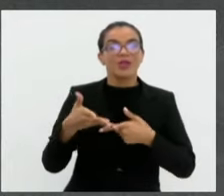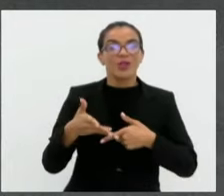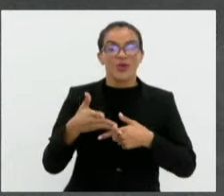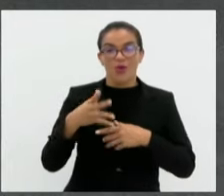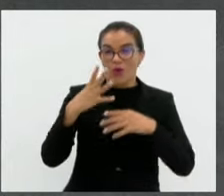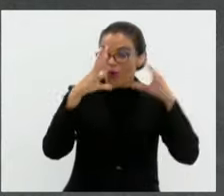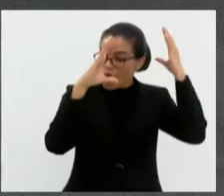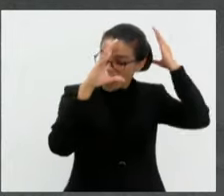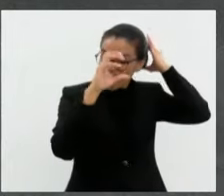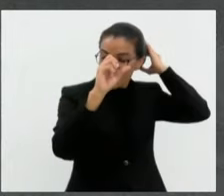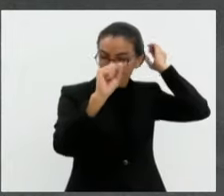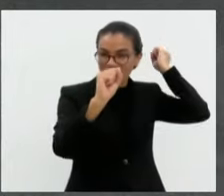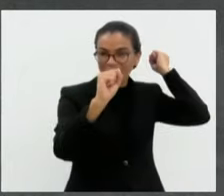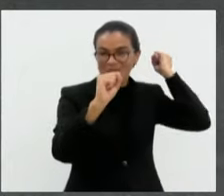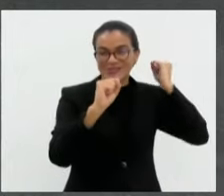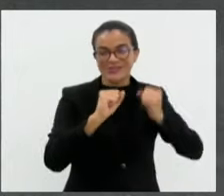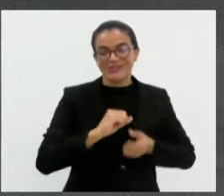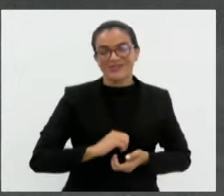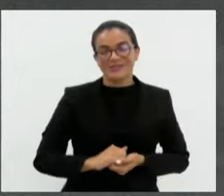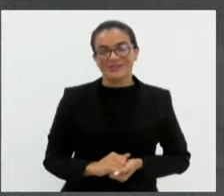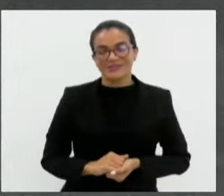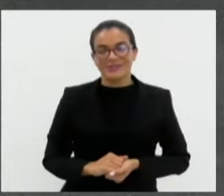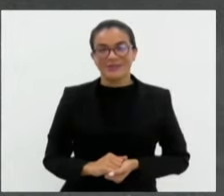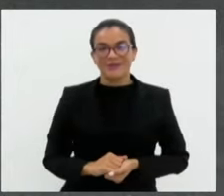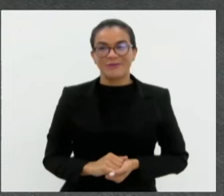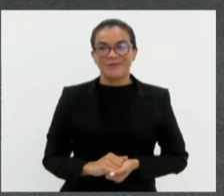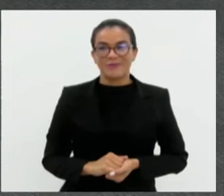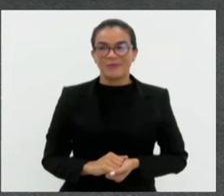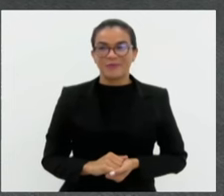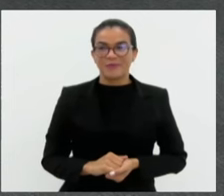acompanhando online, já cheguei aqui. Senhor presidente...